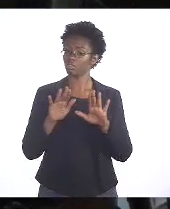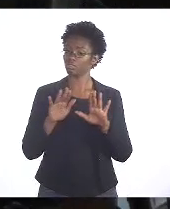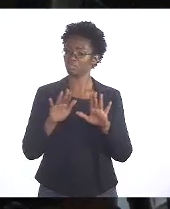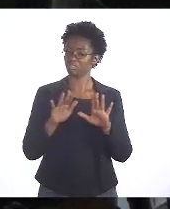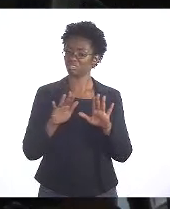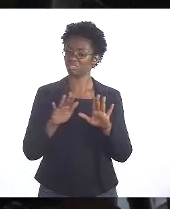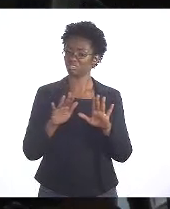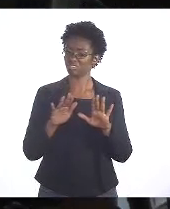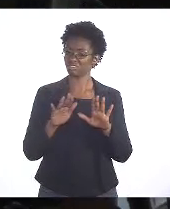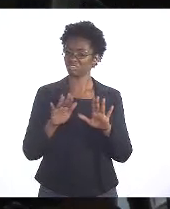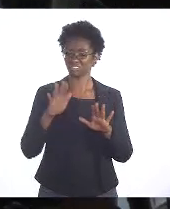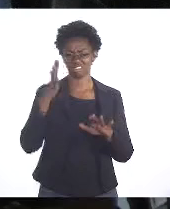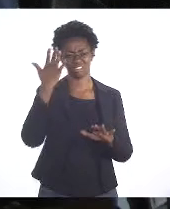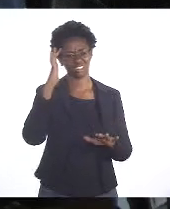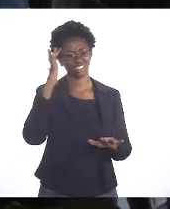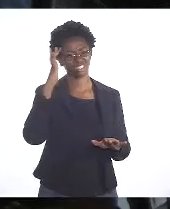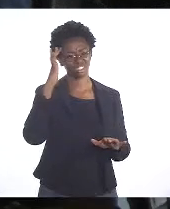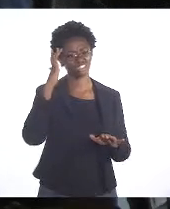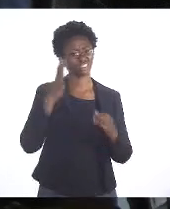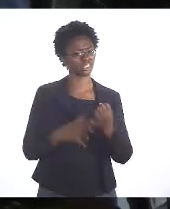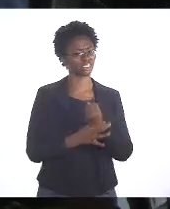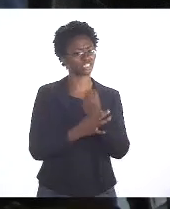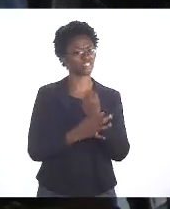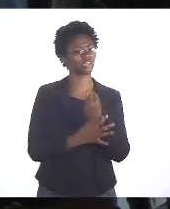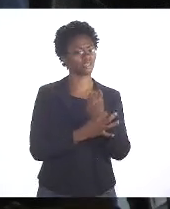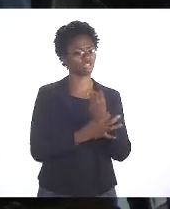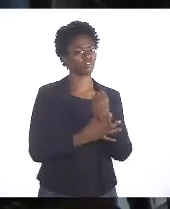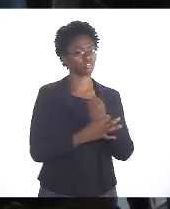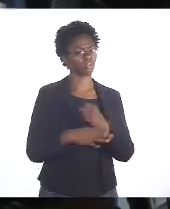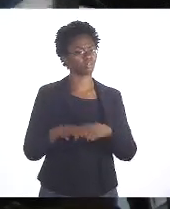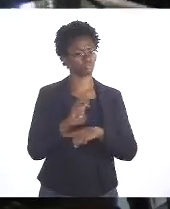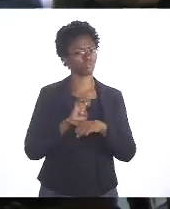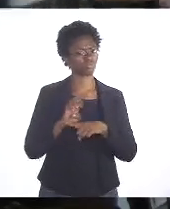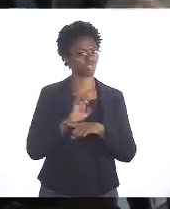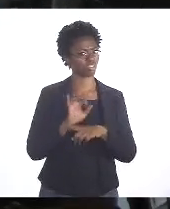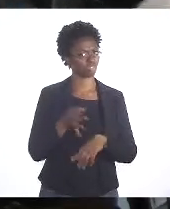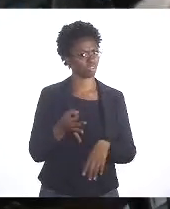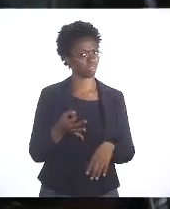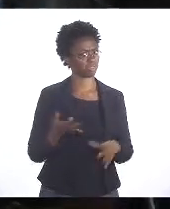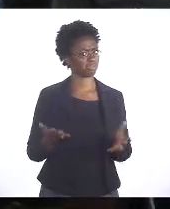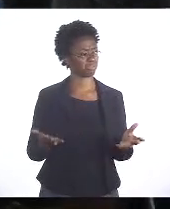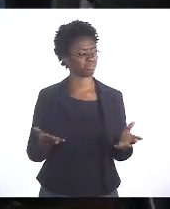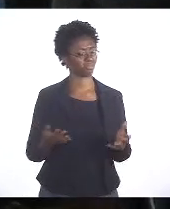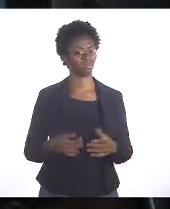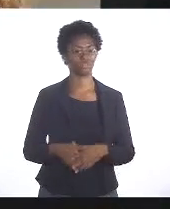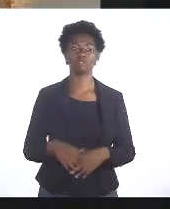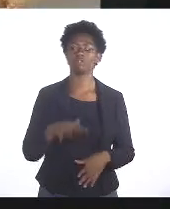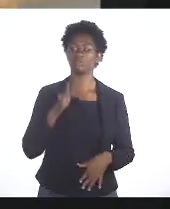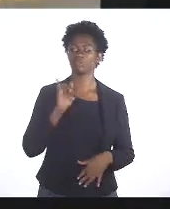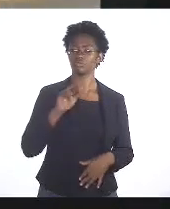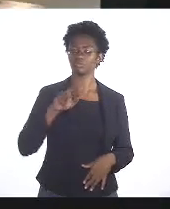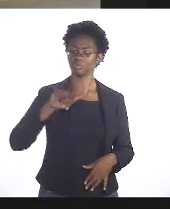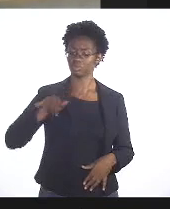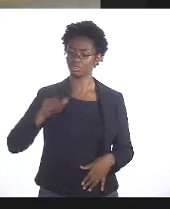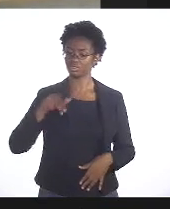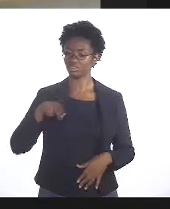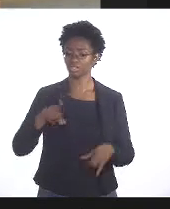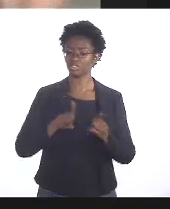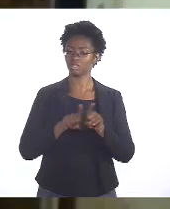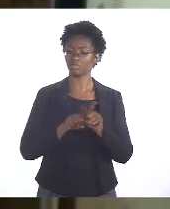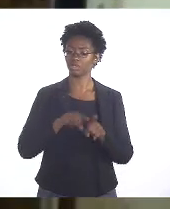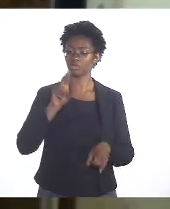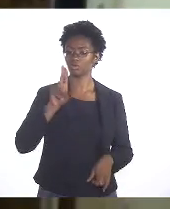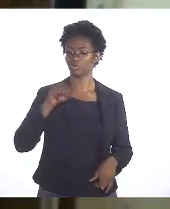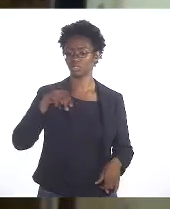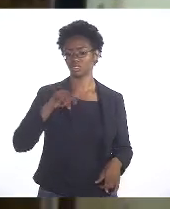tomaram tenência, né? Começaram a defender as indústrias do Estado do Rio de Janeiro na audiência, né? Tanto a Firjan quanto a Unip